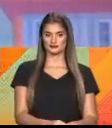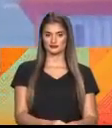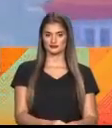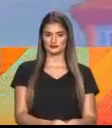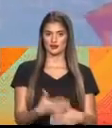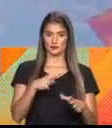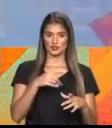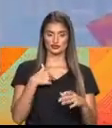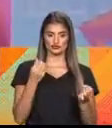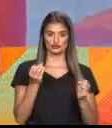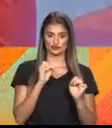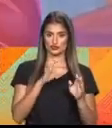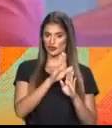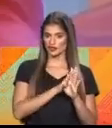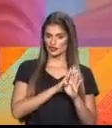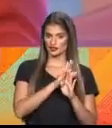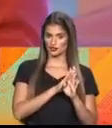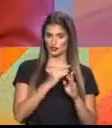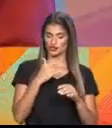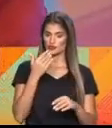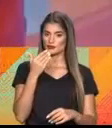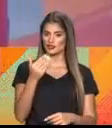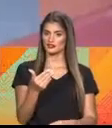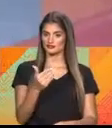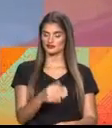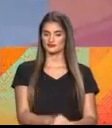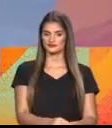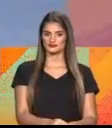Mas já não tenho o carinho que eu te pedi.